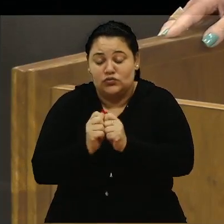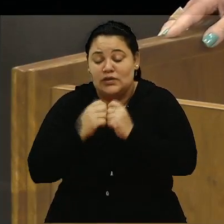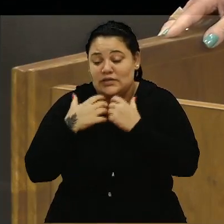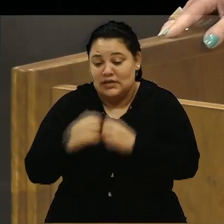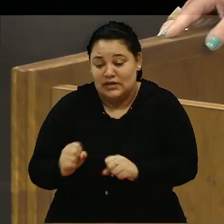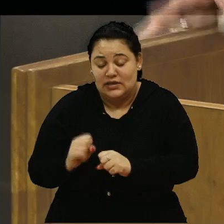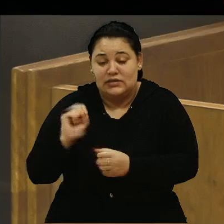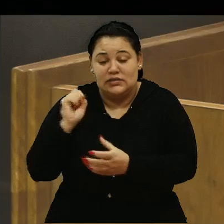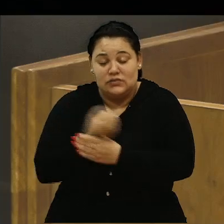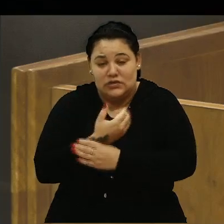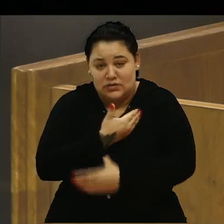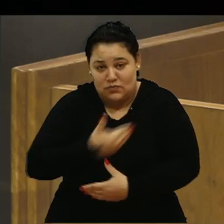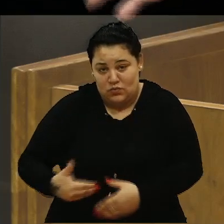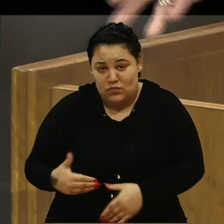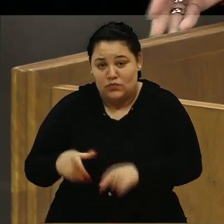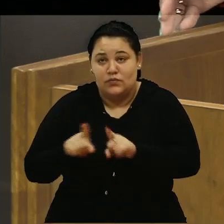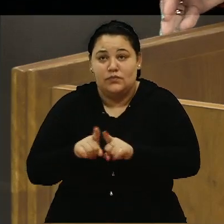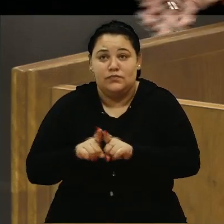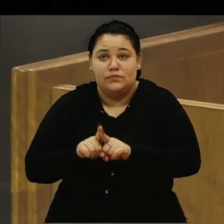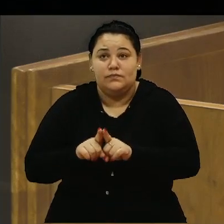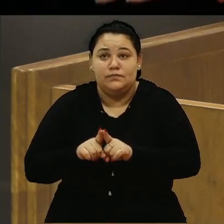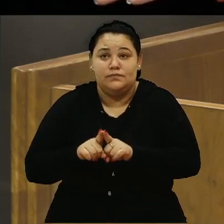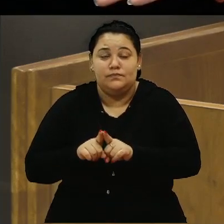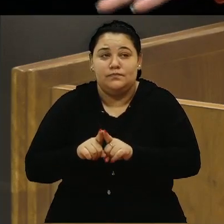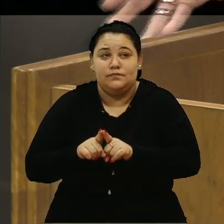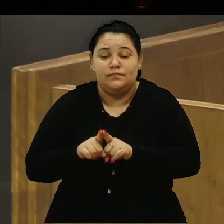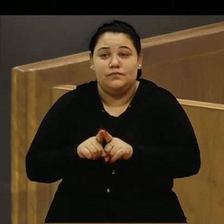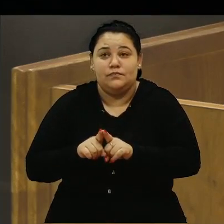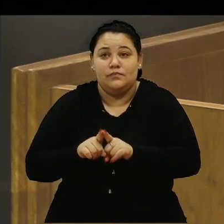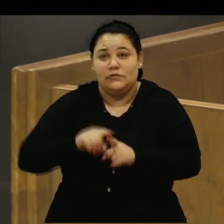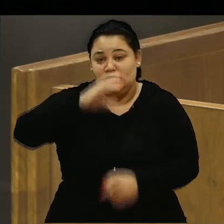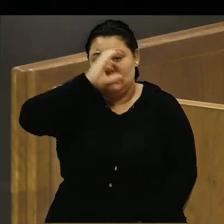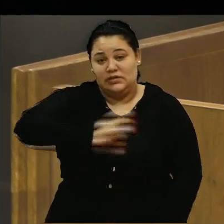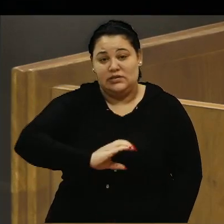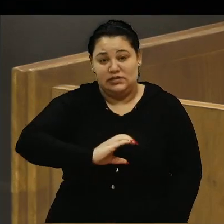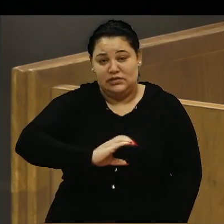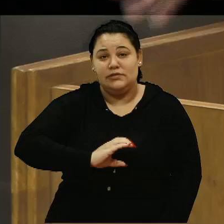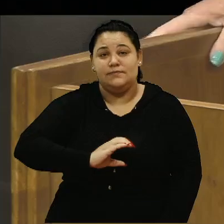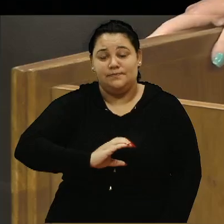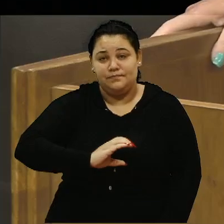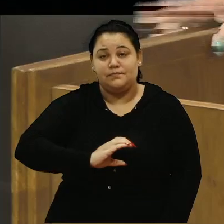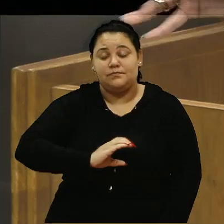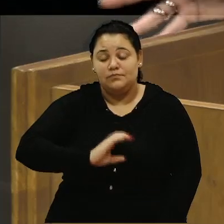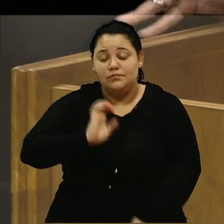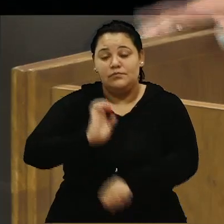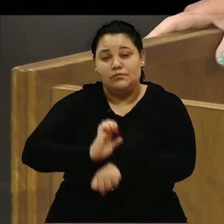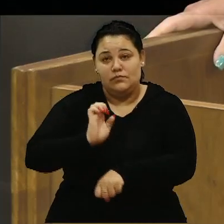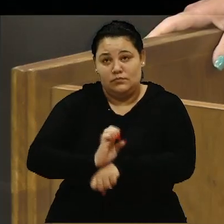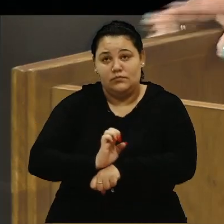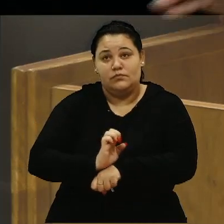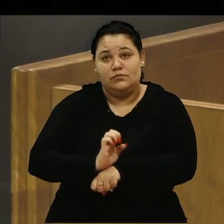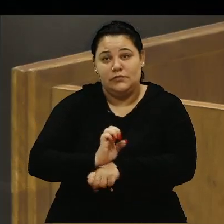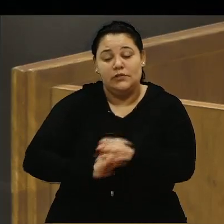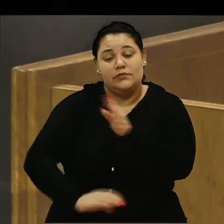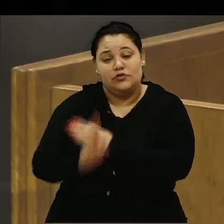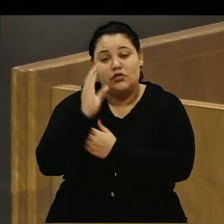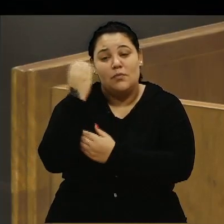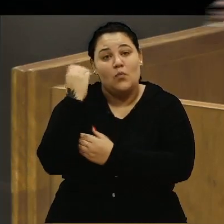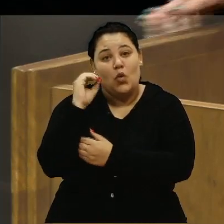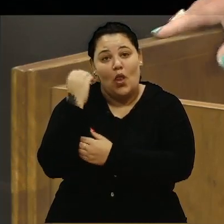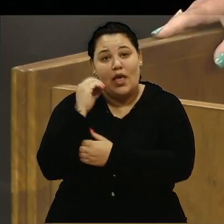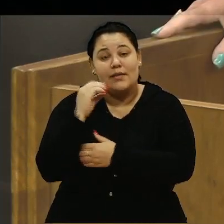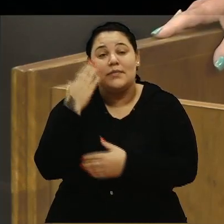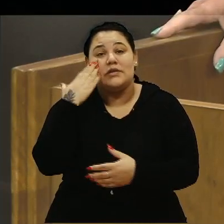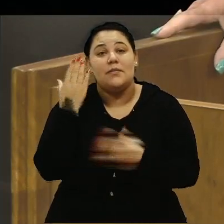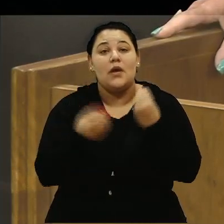Segurança Pública, de Cidadania do Estado, em Porto Alegre, para ver